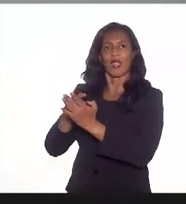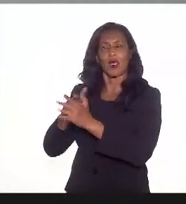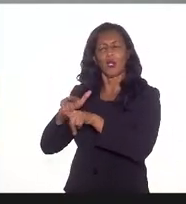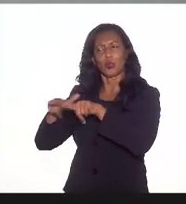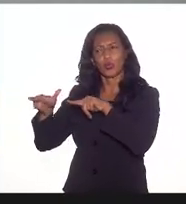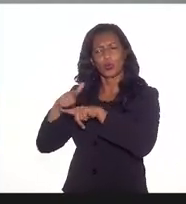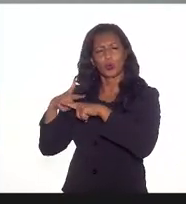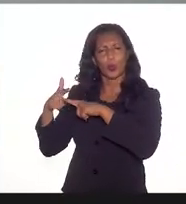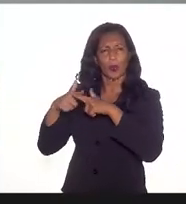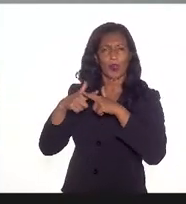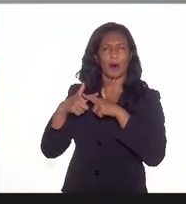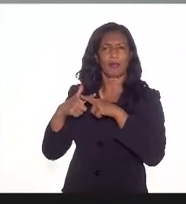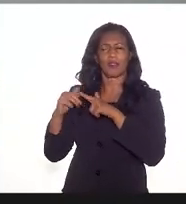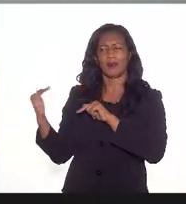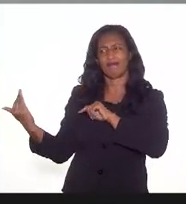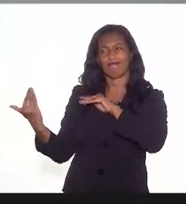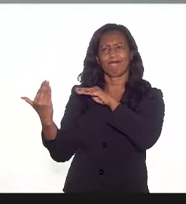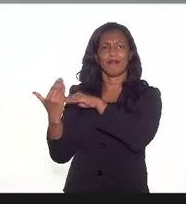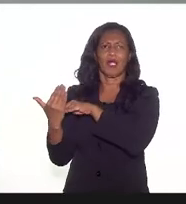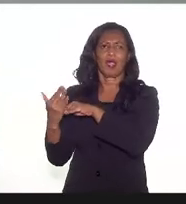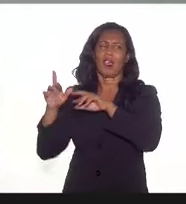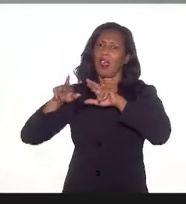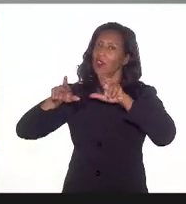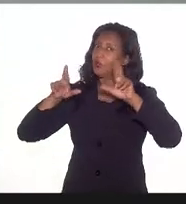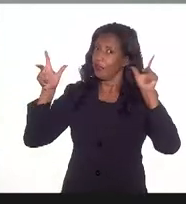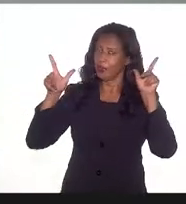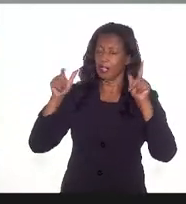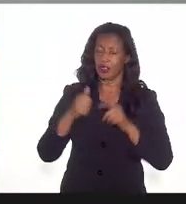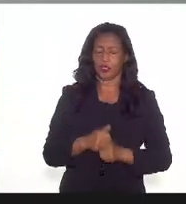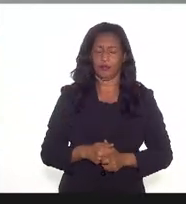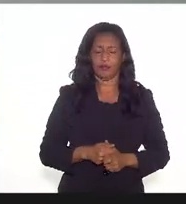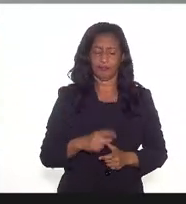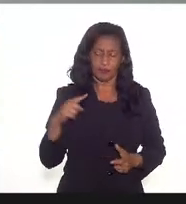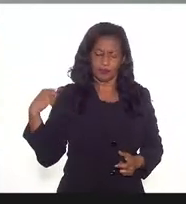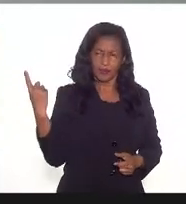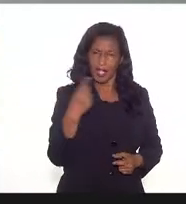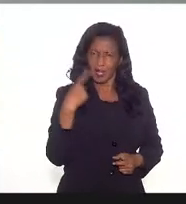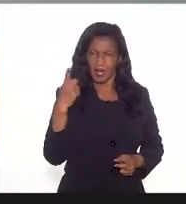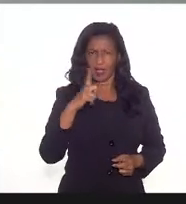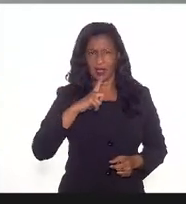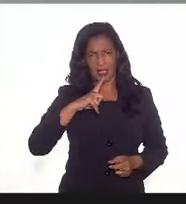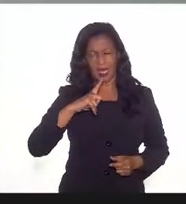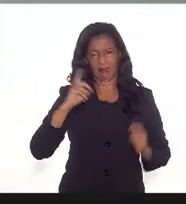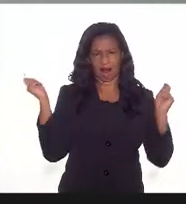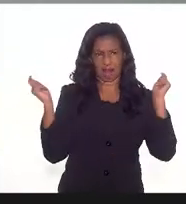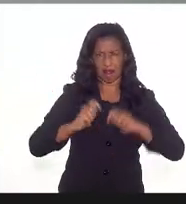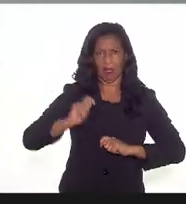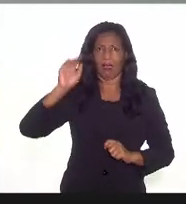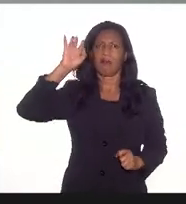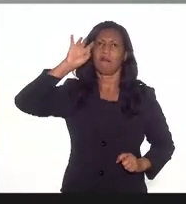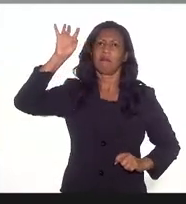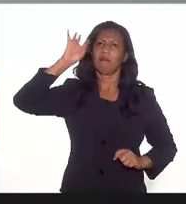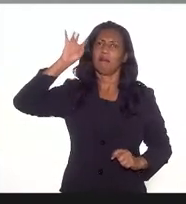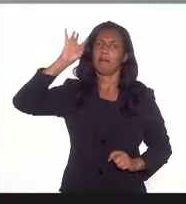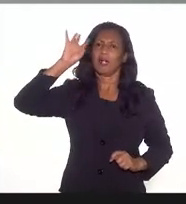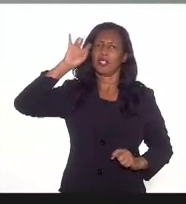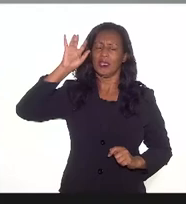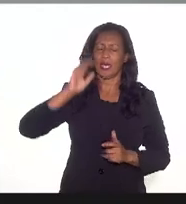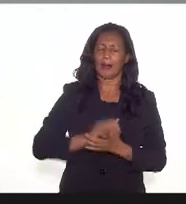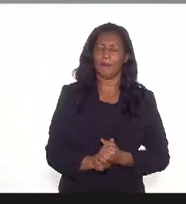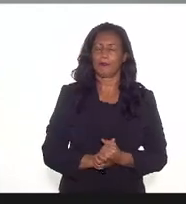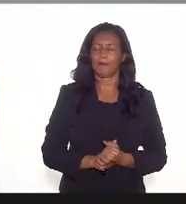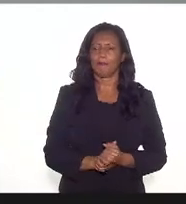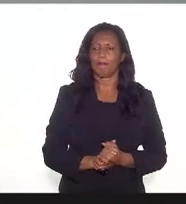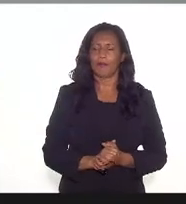daquela forma, na minha opinião. Então, eu queria dizer o seguinte, a gente tem possibilidade de imaginar, né, uma linha específica